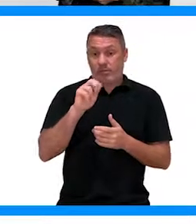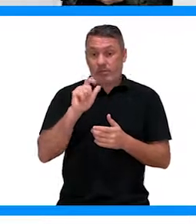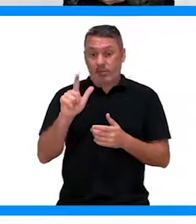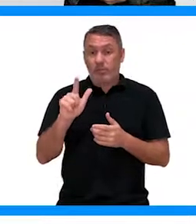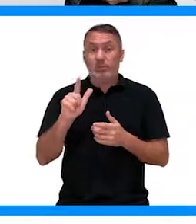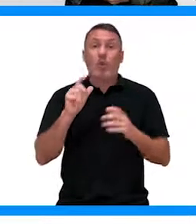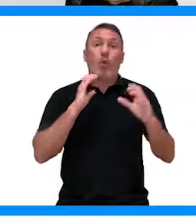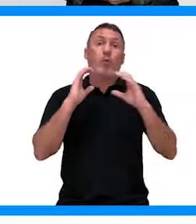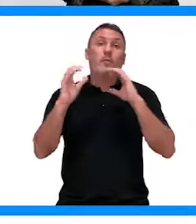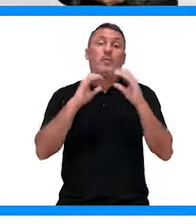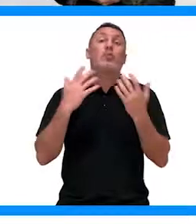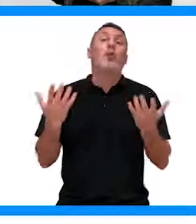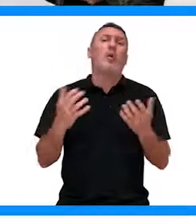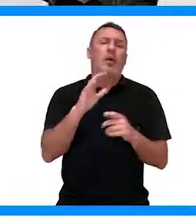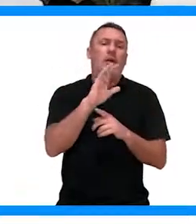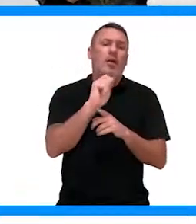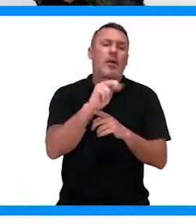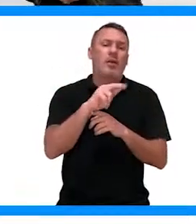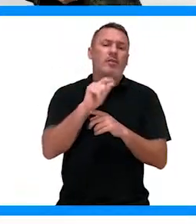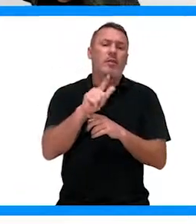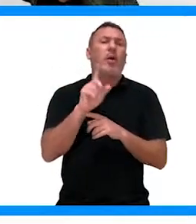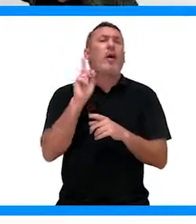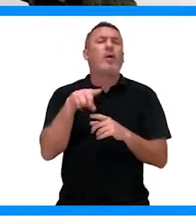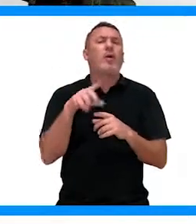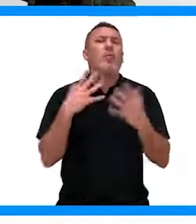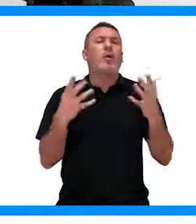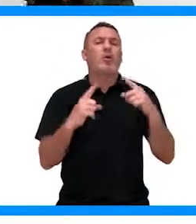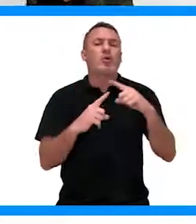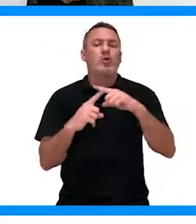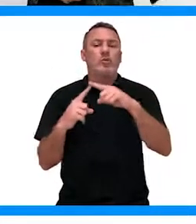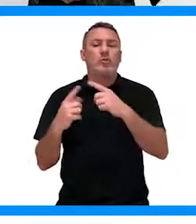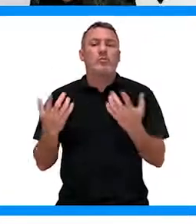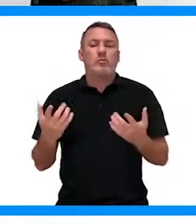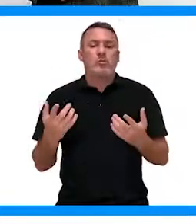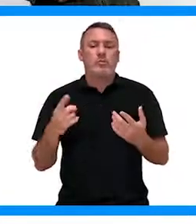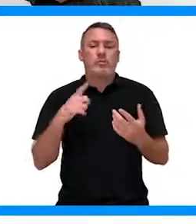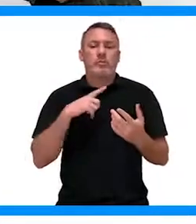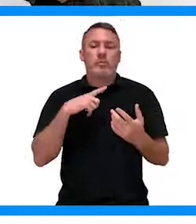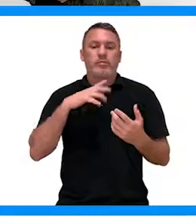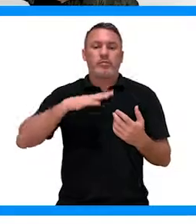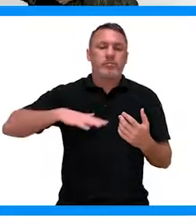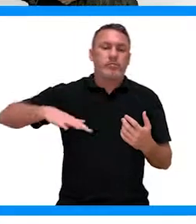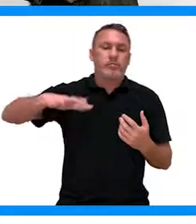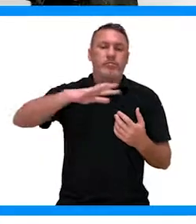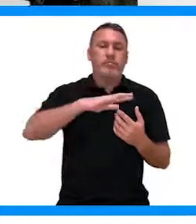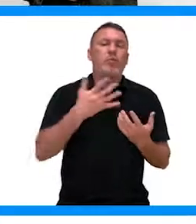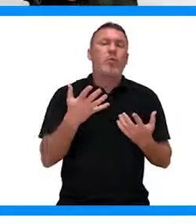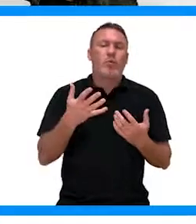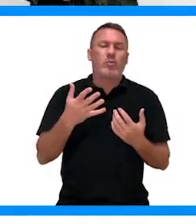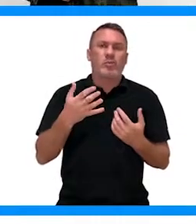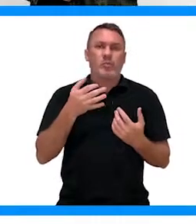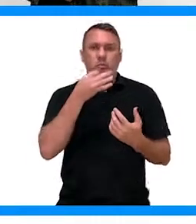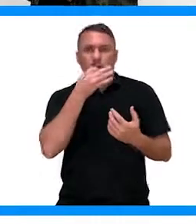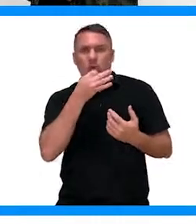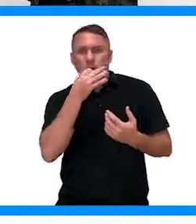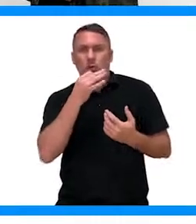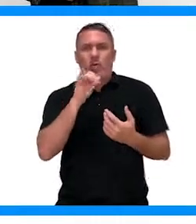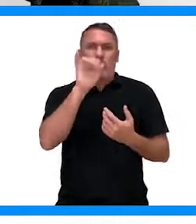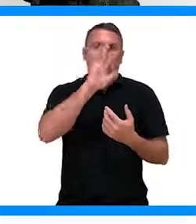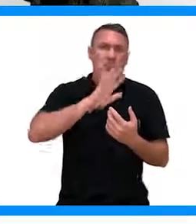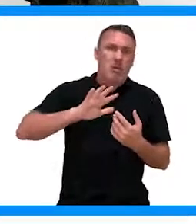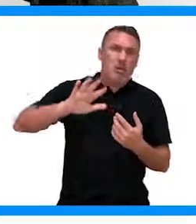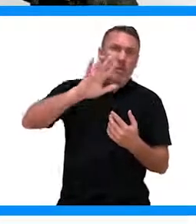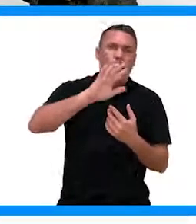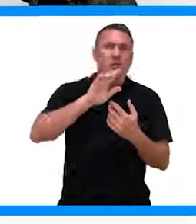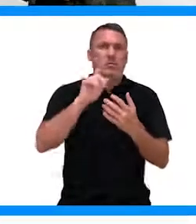canal em que se dá a comunicação, então o canal é o próprio meio físico onde circula ali a imagem. Então a